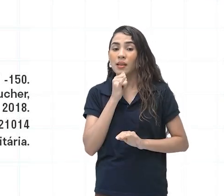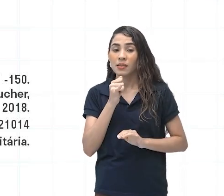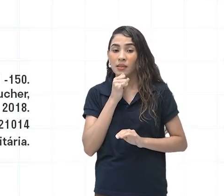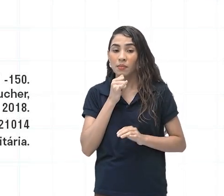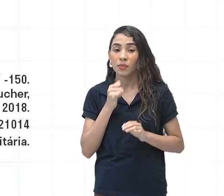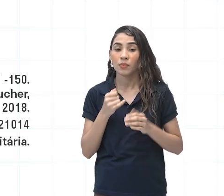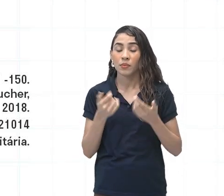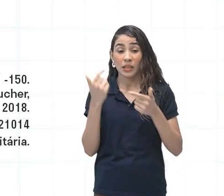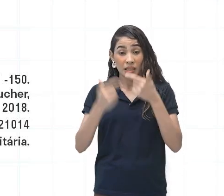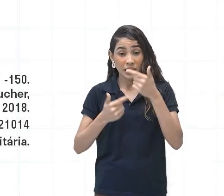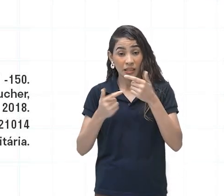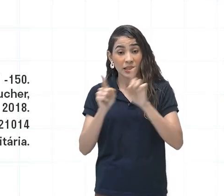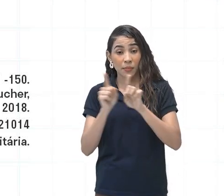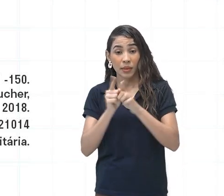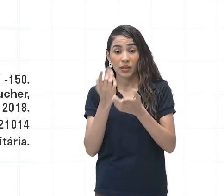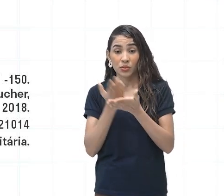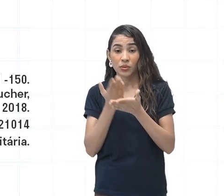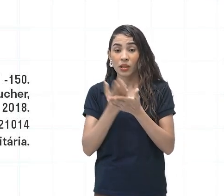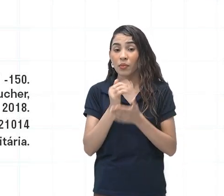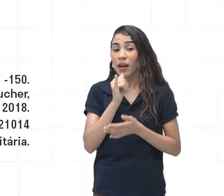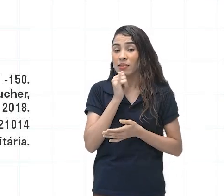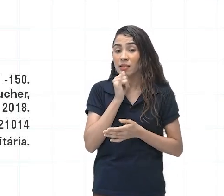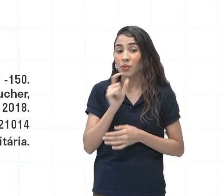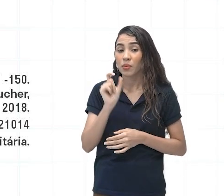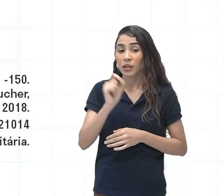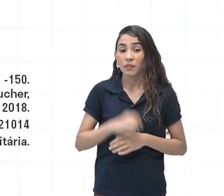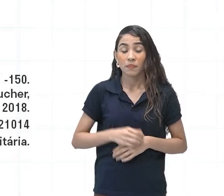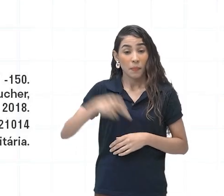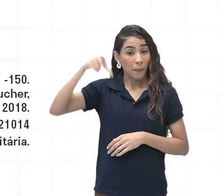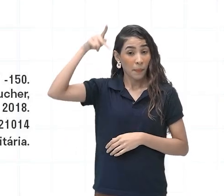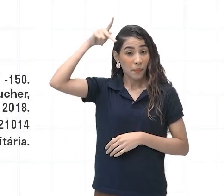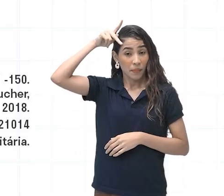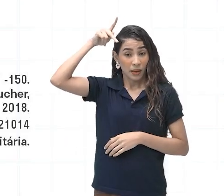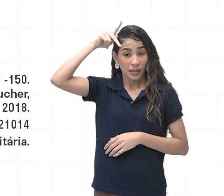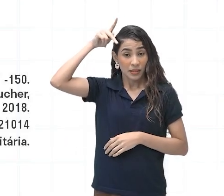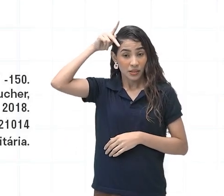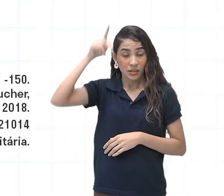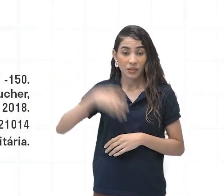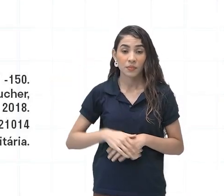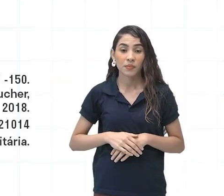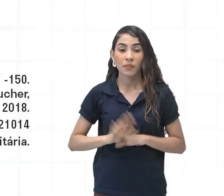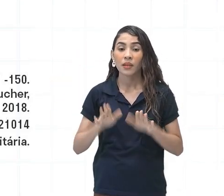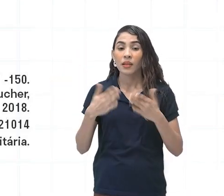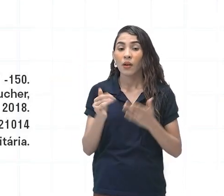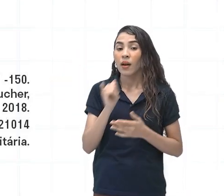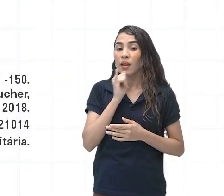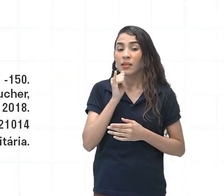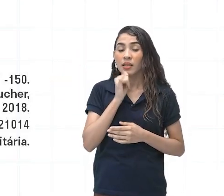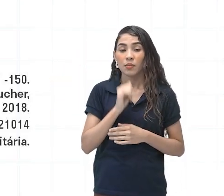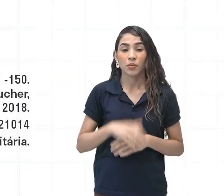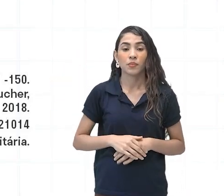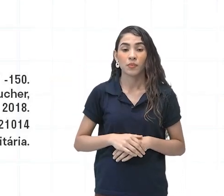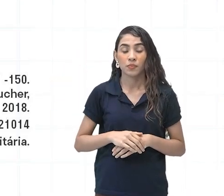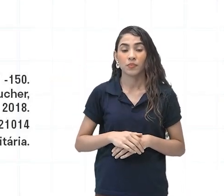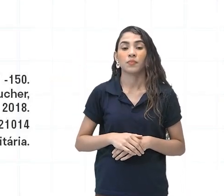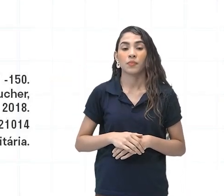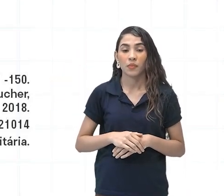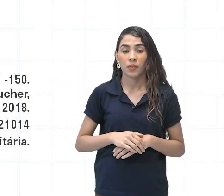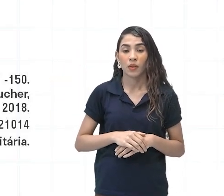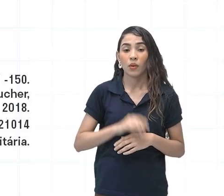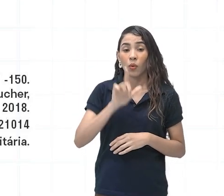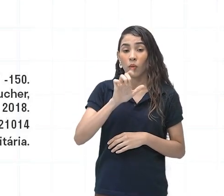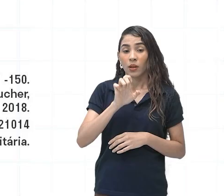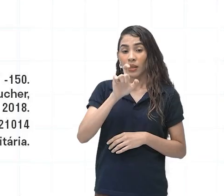trabalhamos com vocês um exemplo de Parintins. Então, considerando aí o léxico da cidade